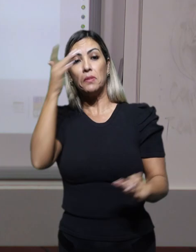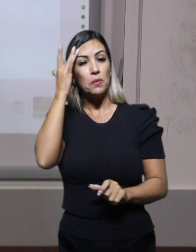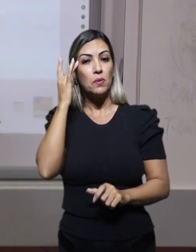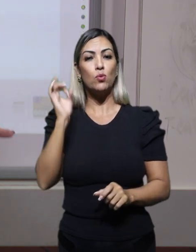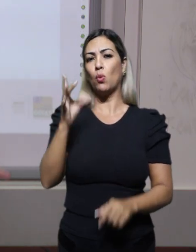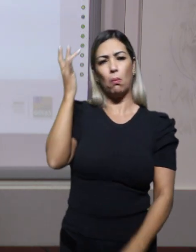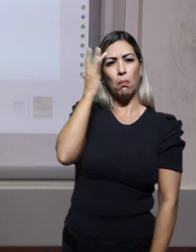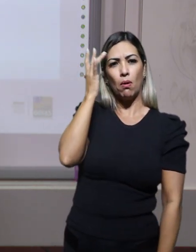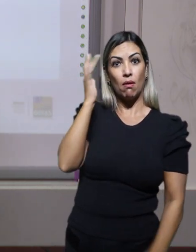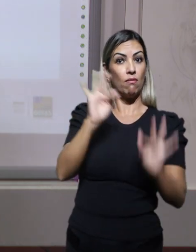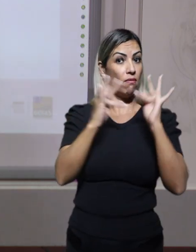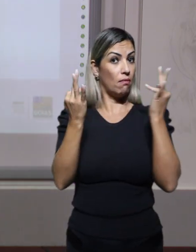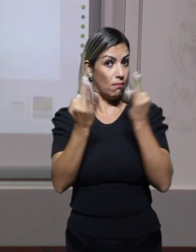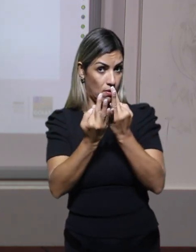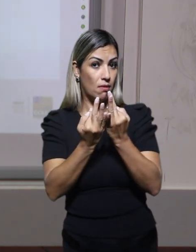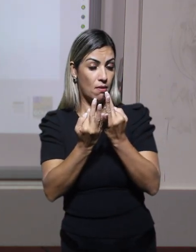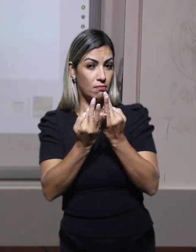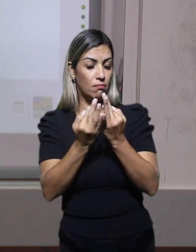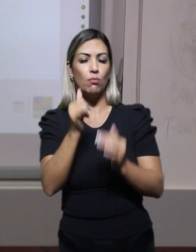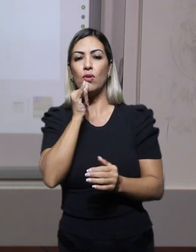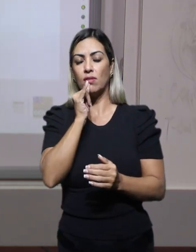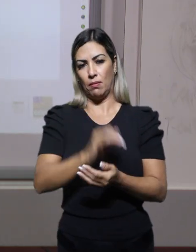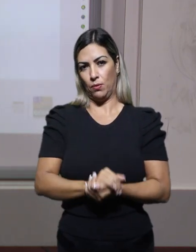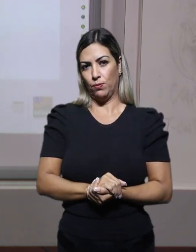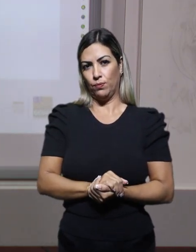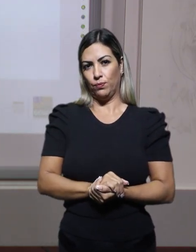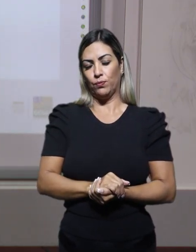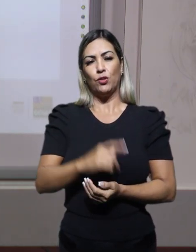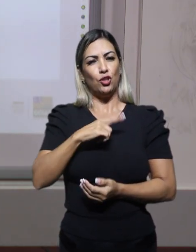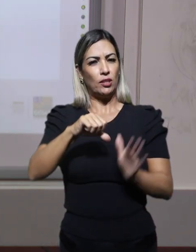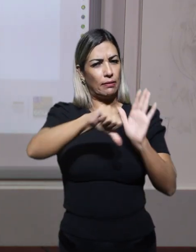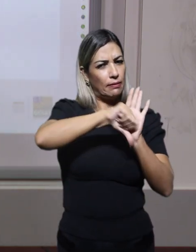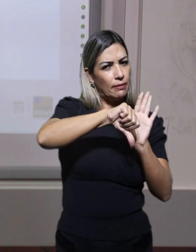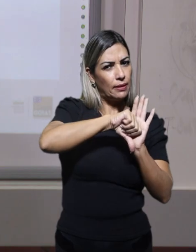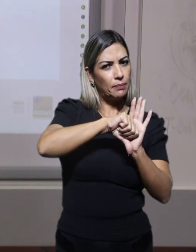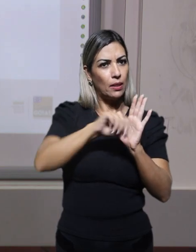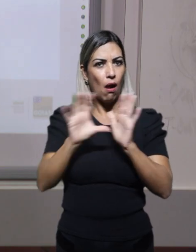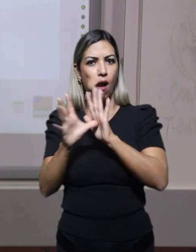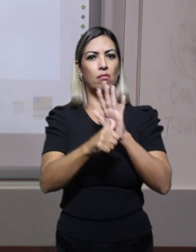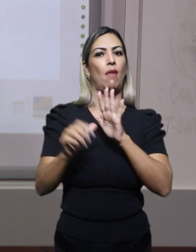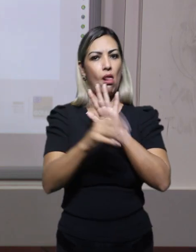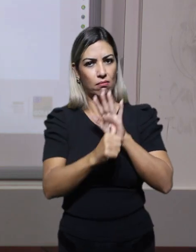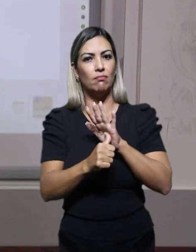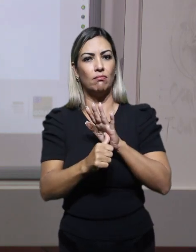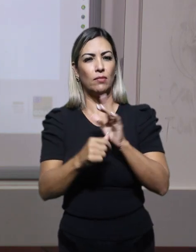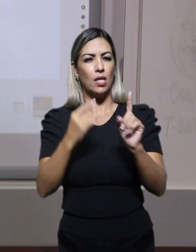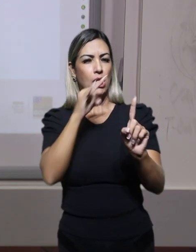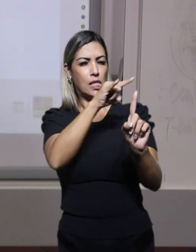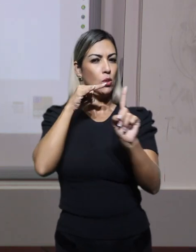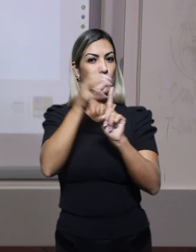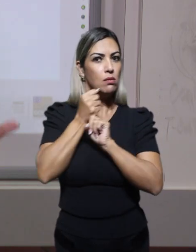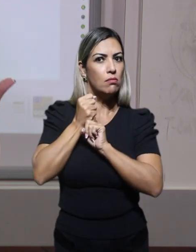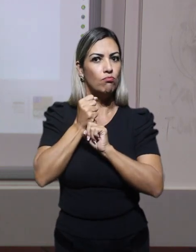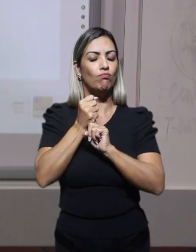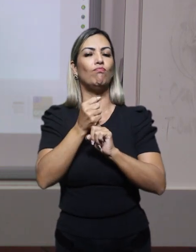moral familiar. Por exemplo, haviam os crimes de rapto, crime de sedução, e